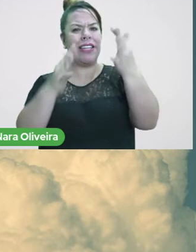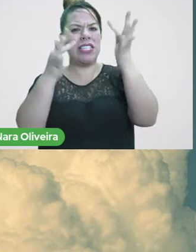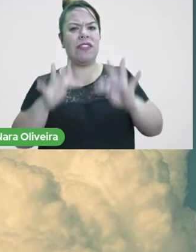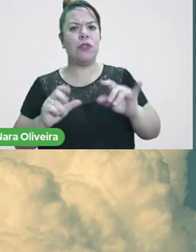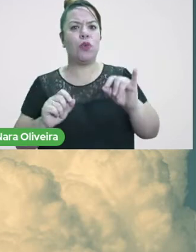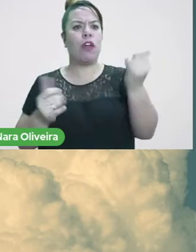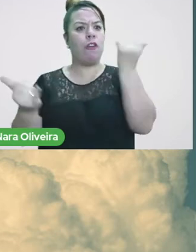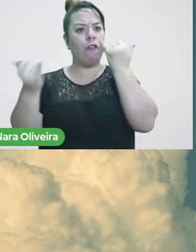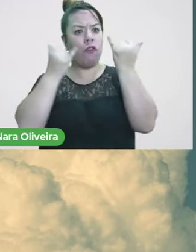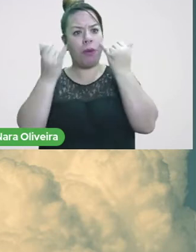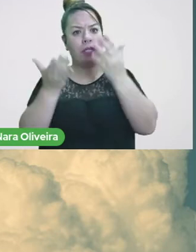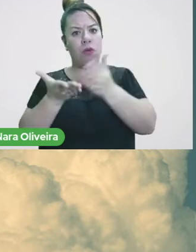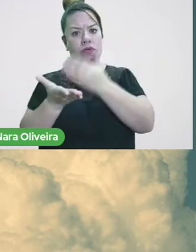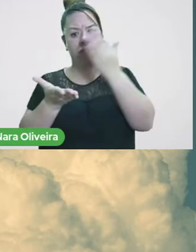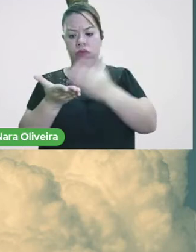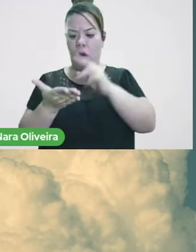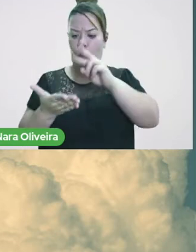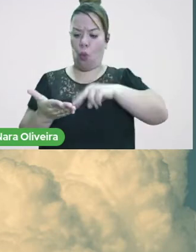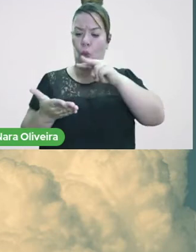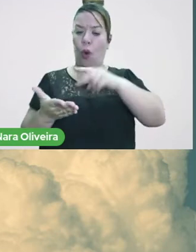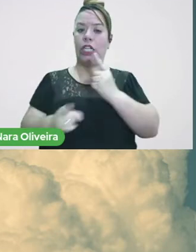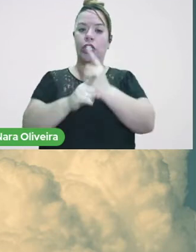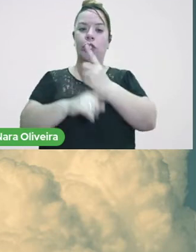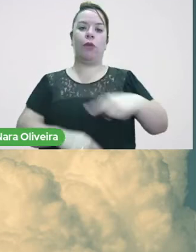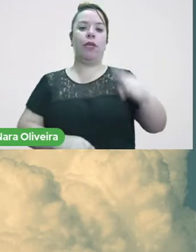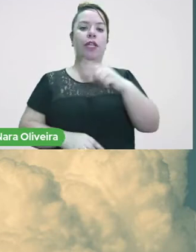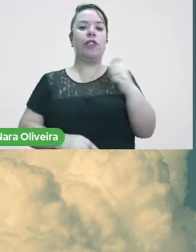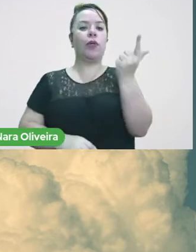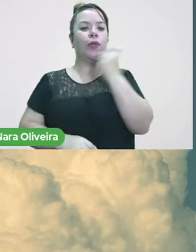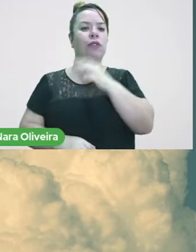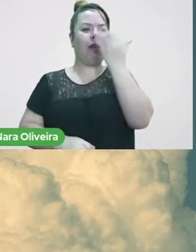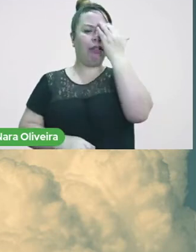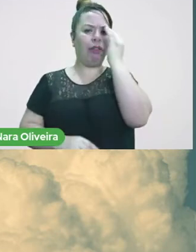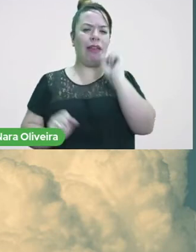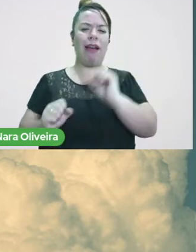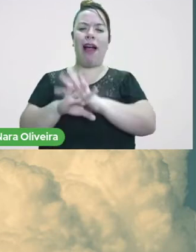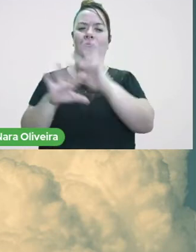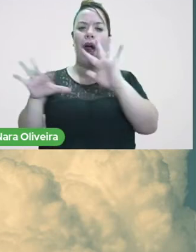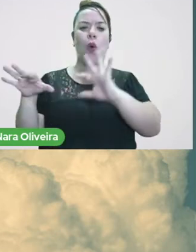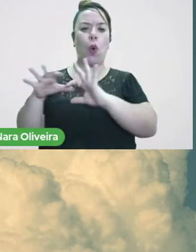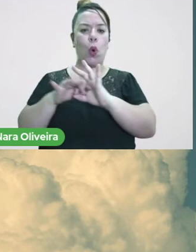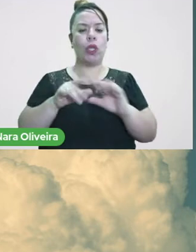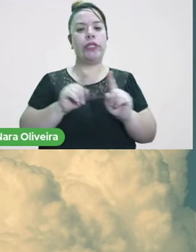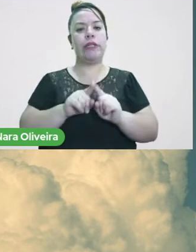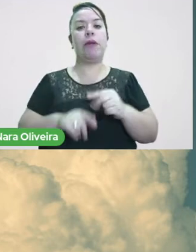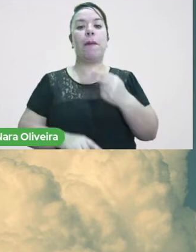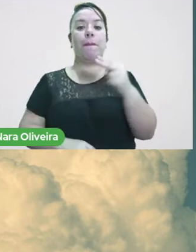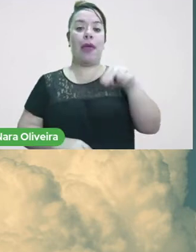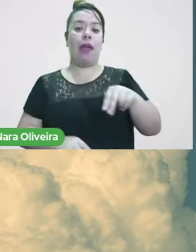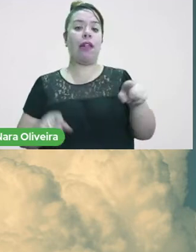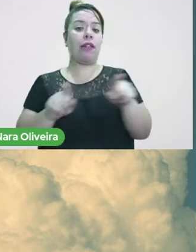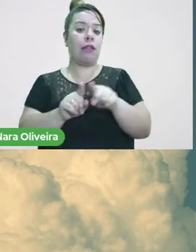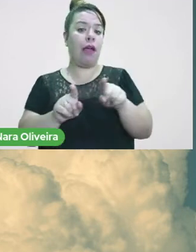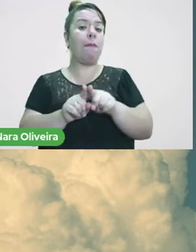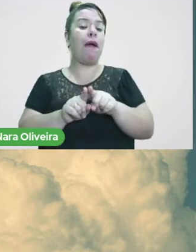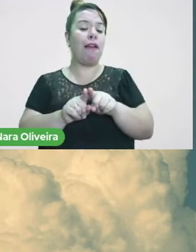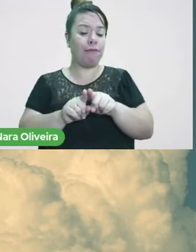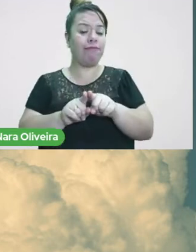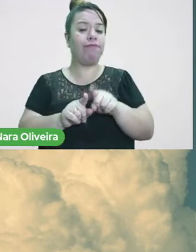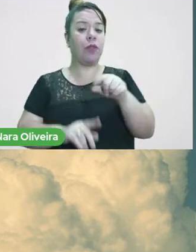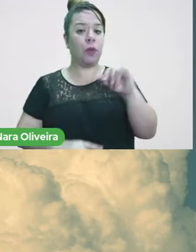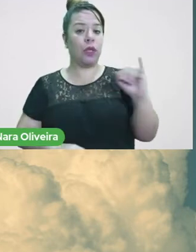eles descobrem e que levam contexto para eles, certo? PMs também. Então, é muito importante que a gente trabalhe